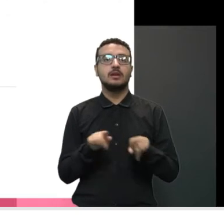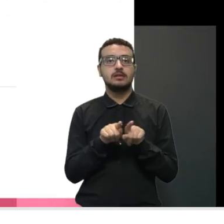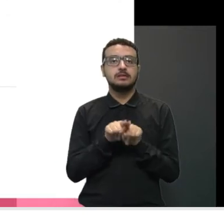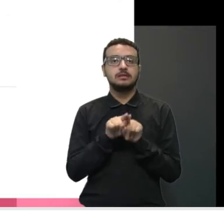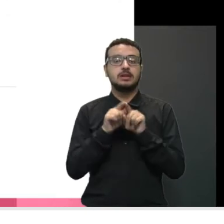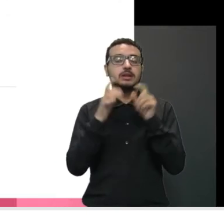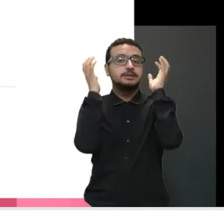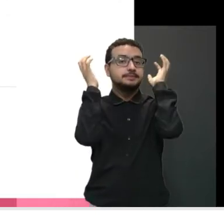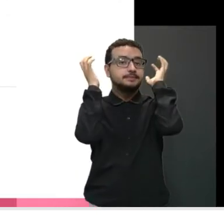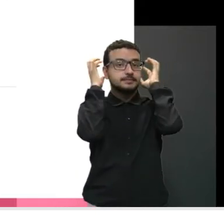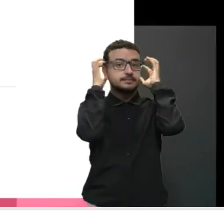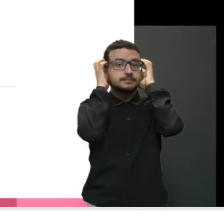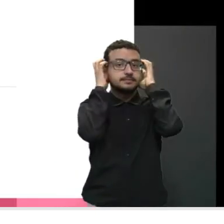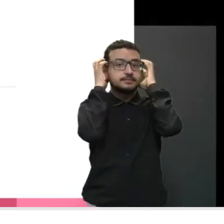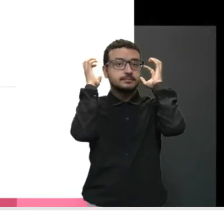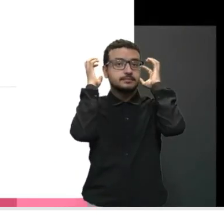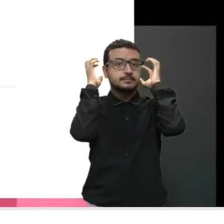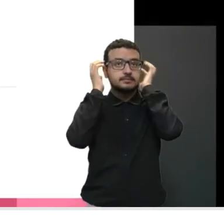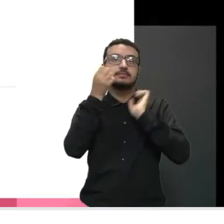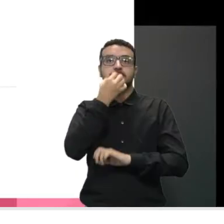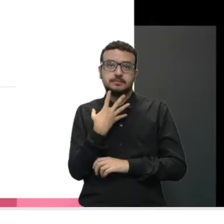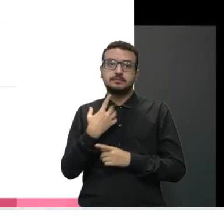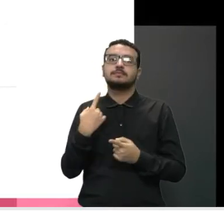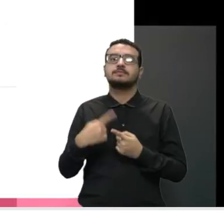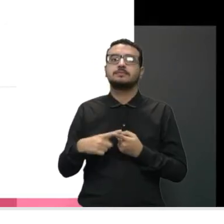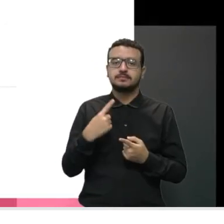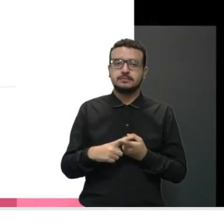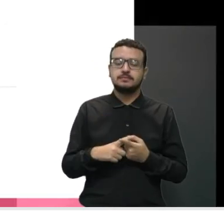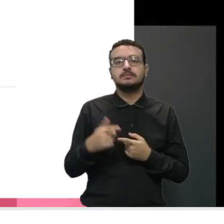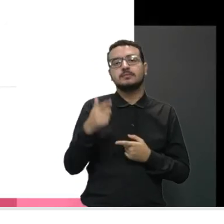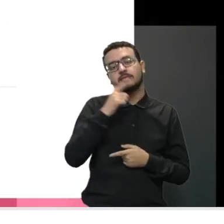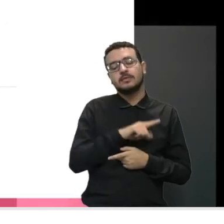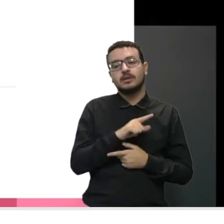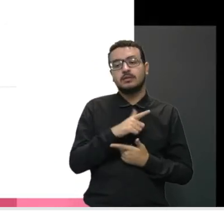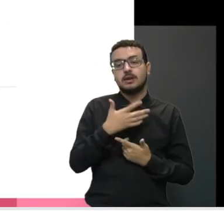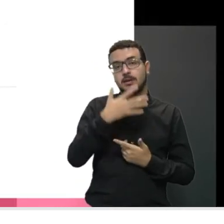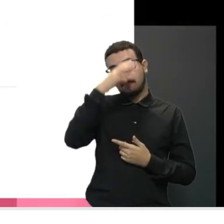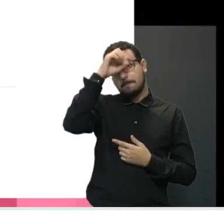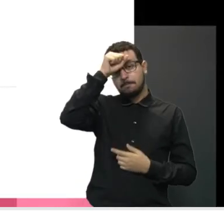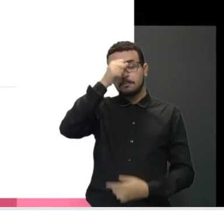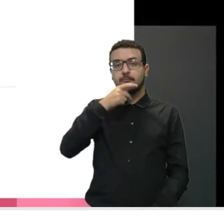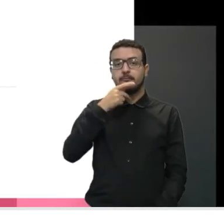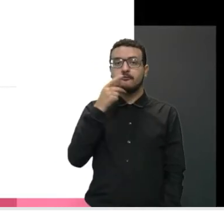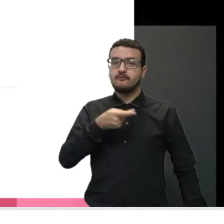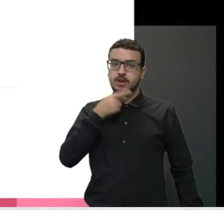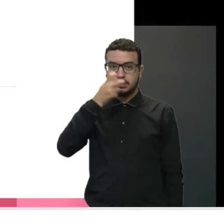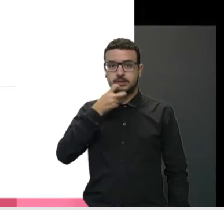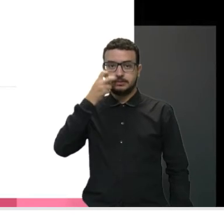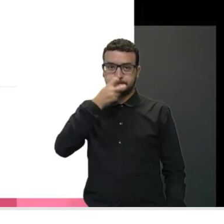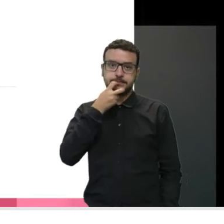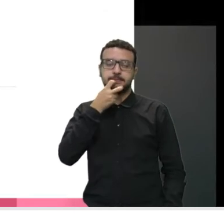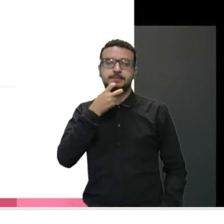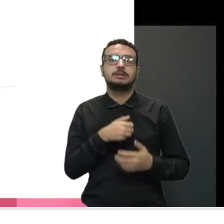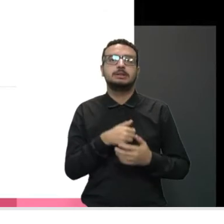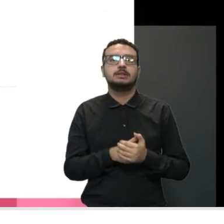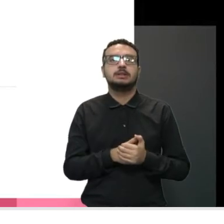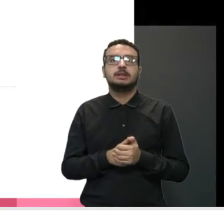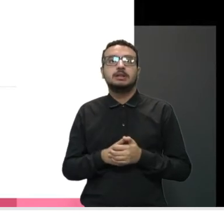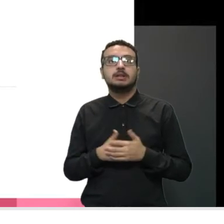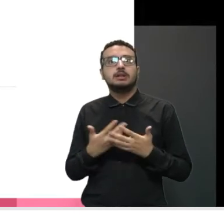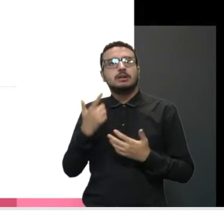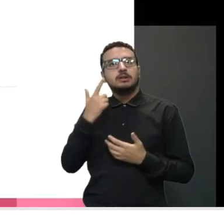direito caso ele queira, certo? E aqui nós podemos então entender que a pré-linguística, ele nasceu